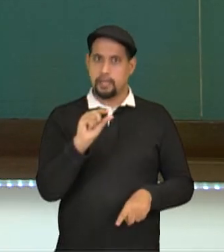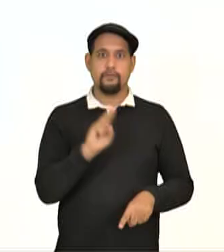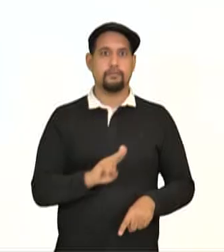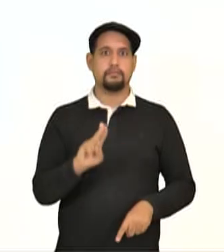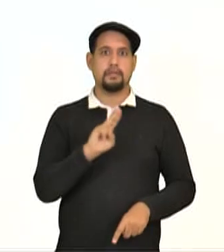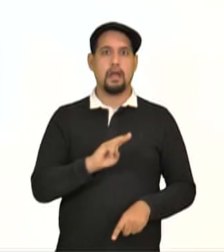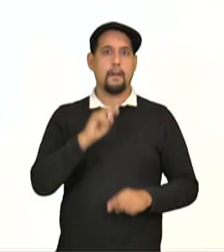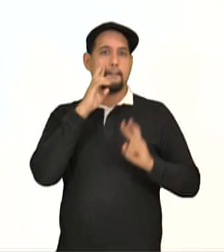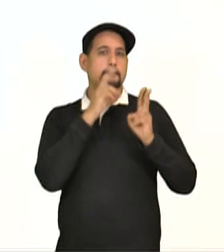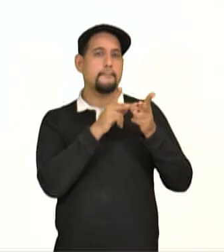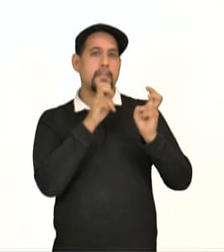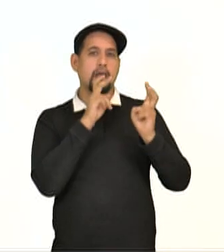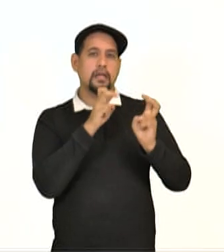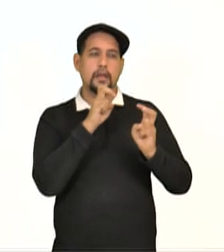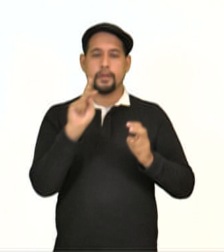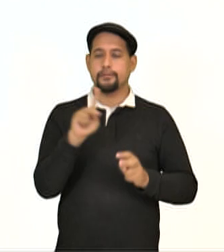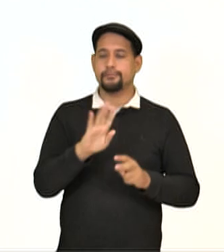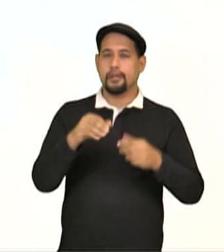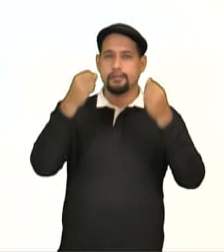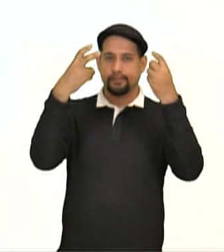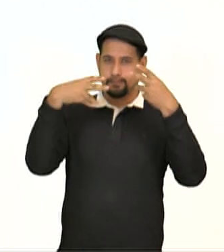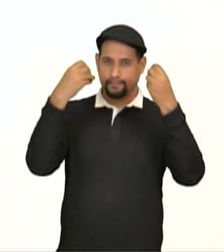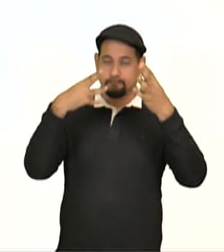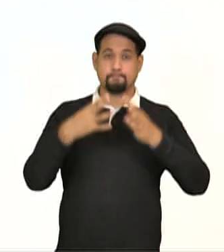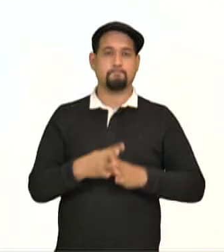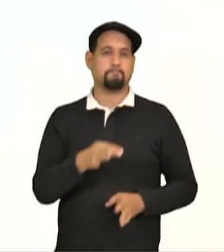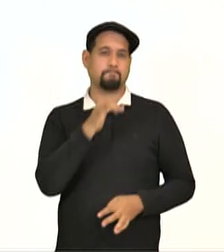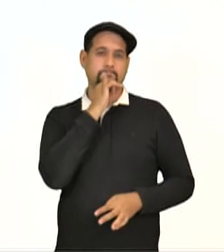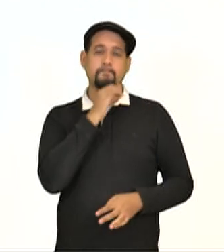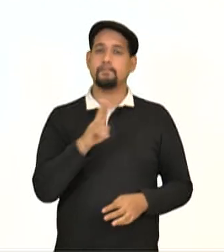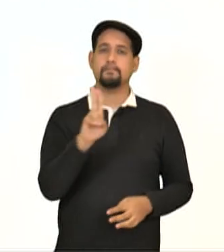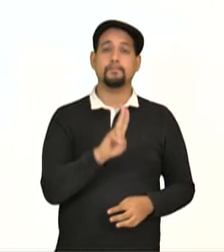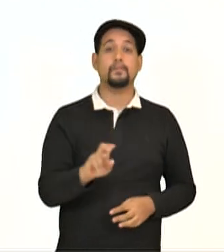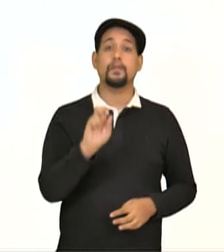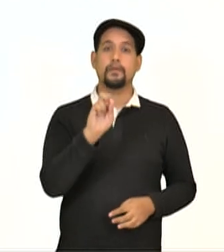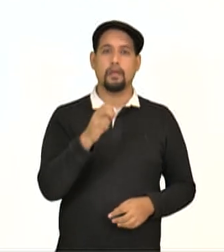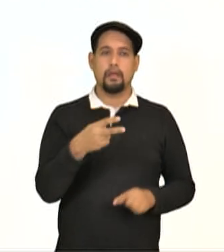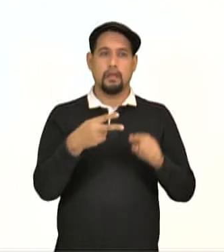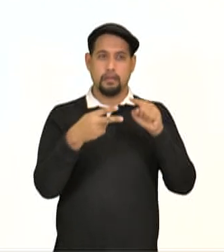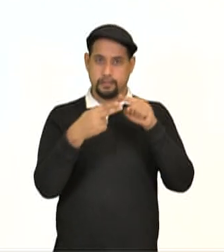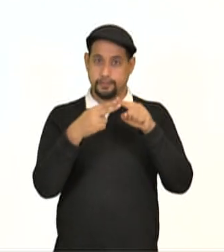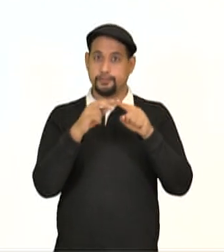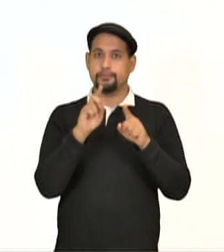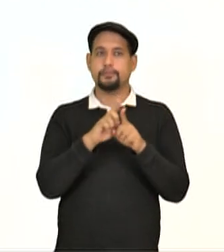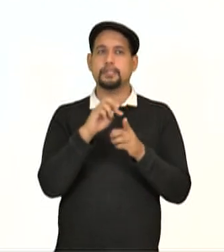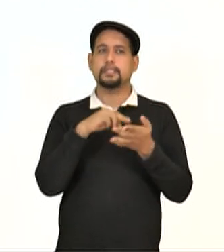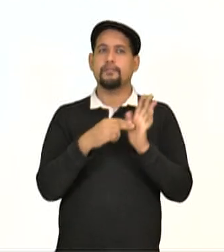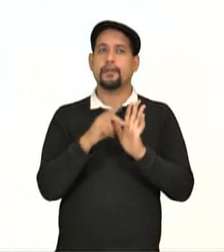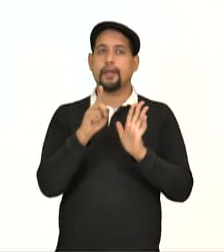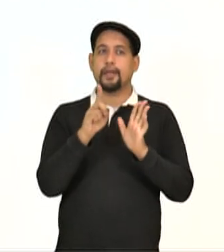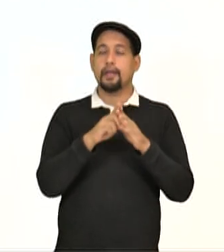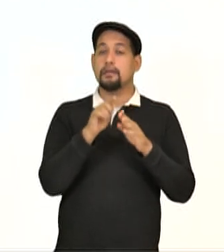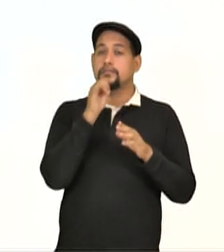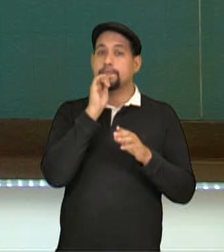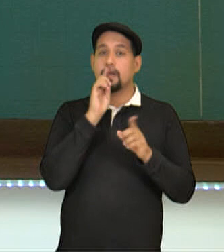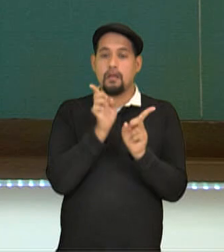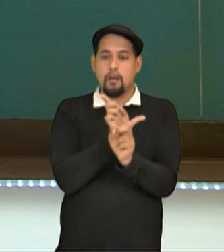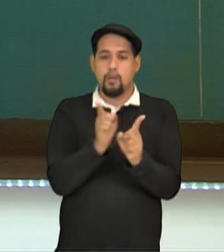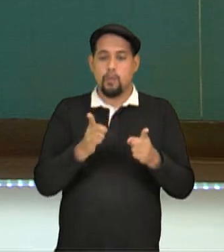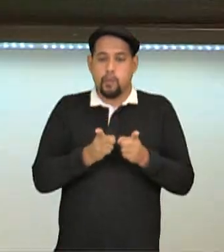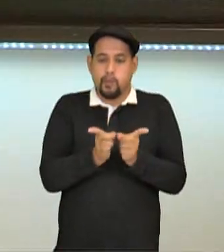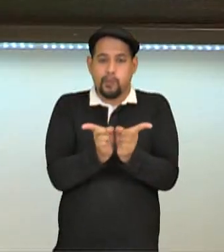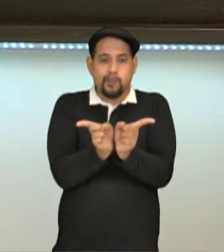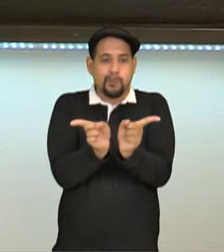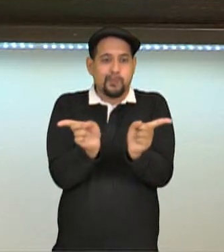E observem aqui o que a professora colocou. Ó. Ela colocou duas setinhas, porque quer dizer que a reta ela não tem